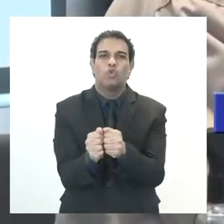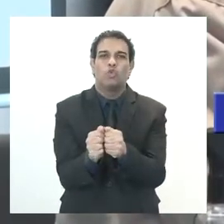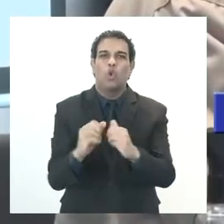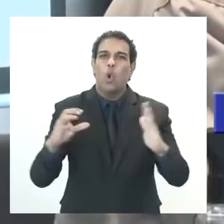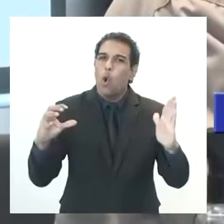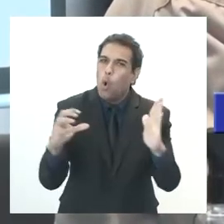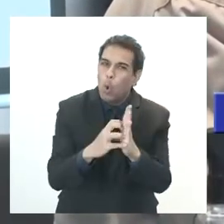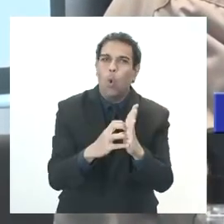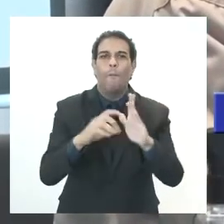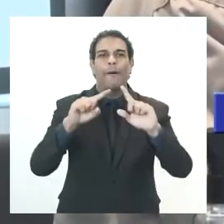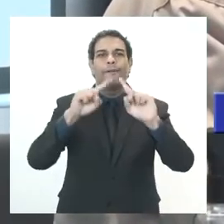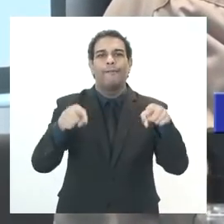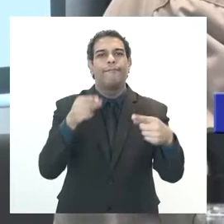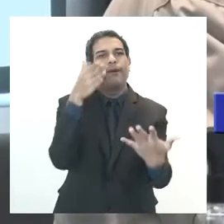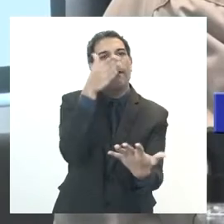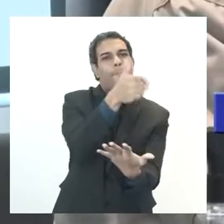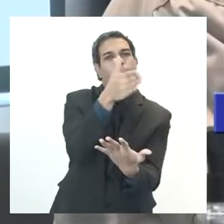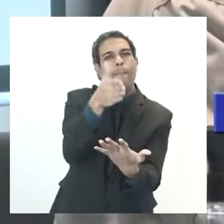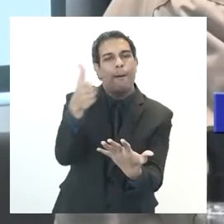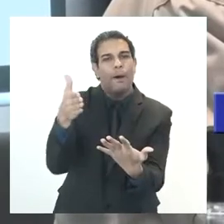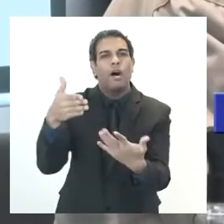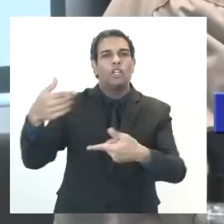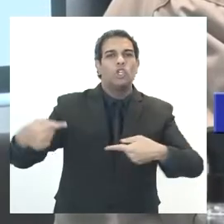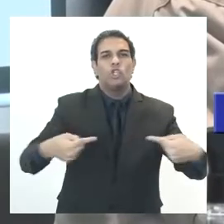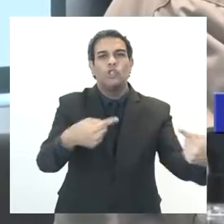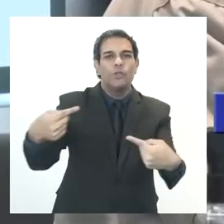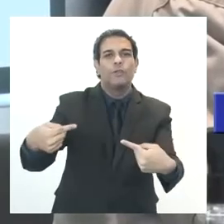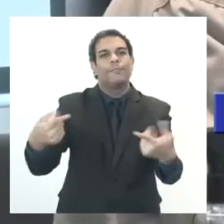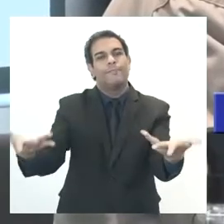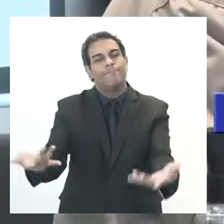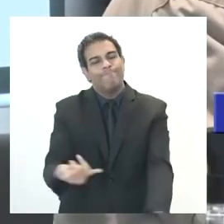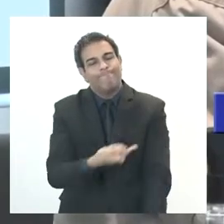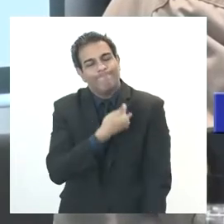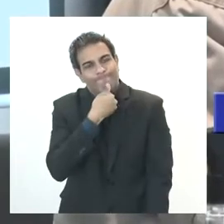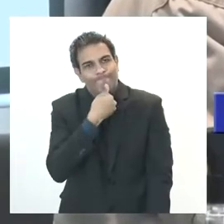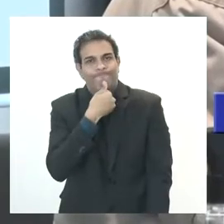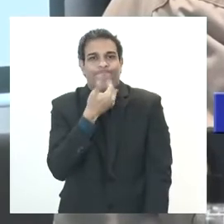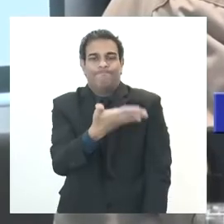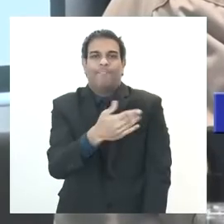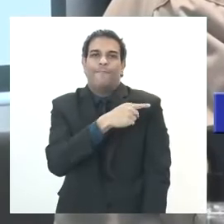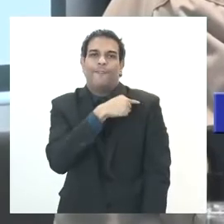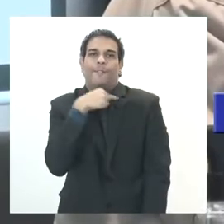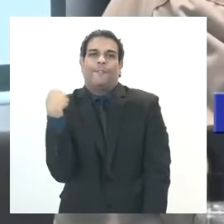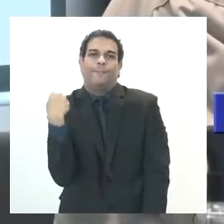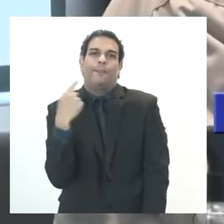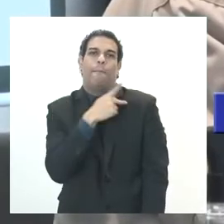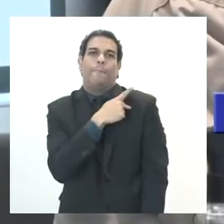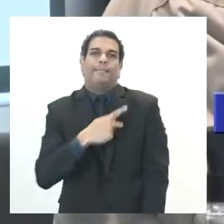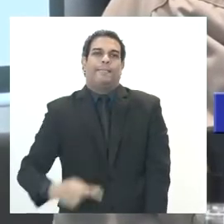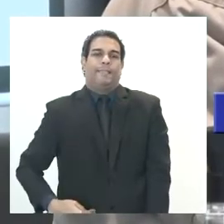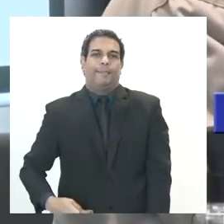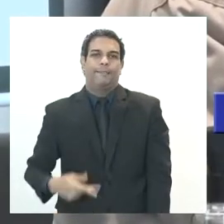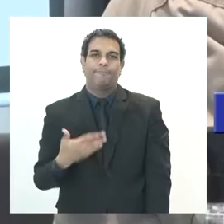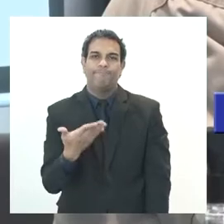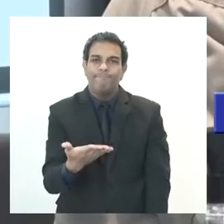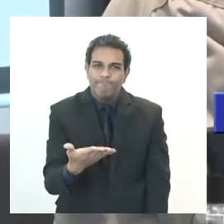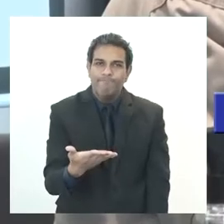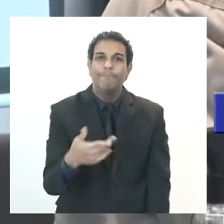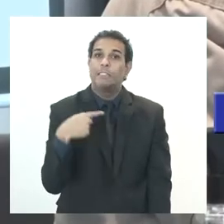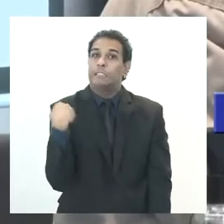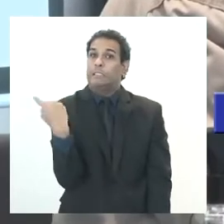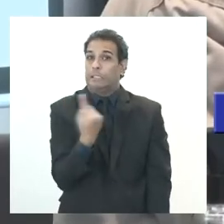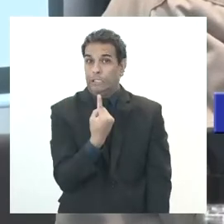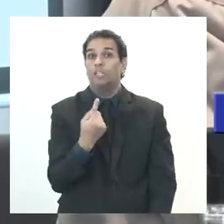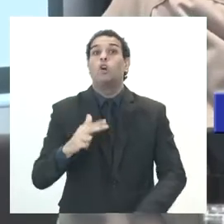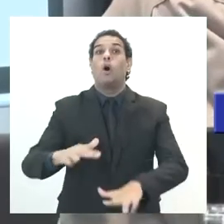categoria lindo as unidades fazendo a discussão e infelizmente ele veio a falecer isso aí também a gente pode colocar